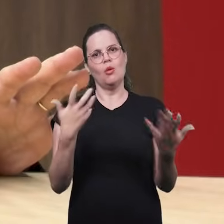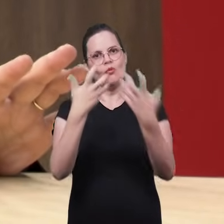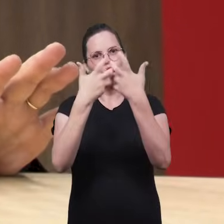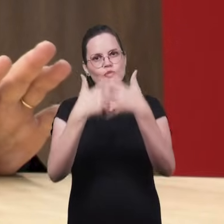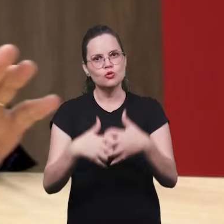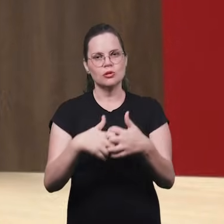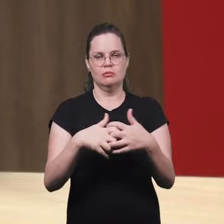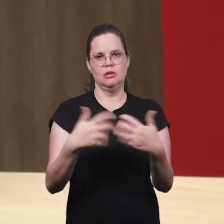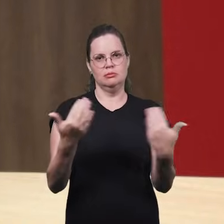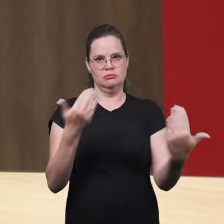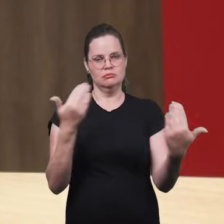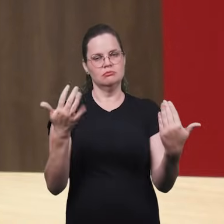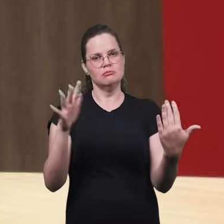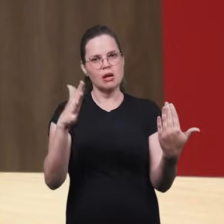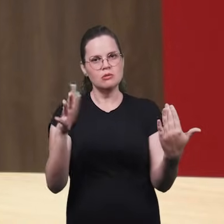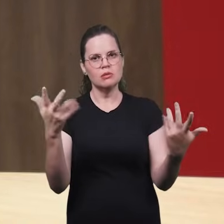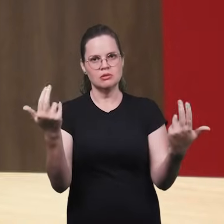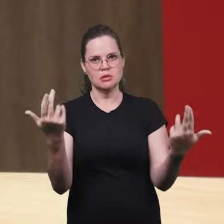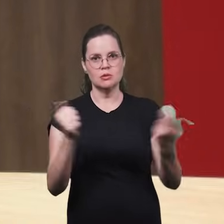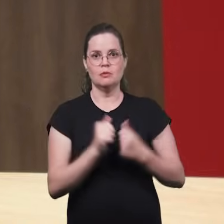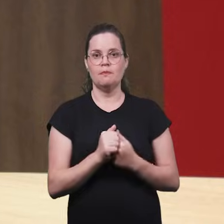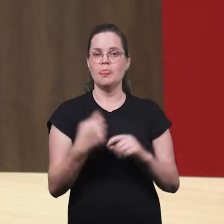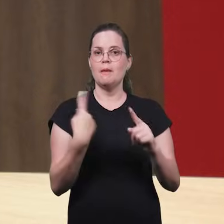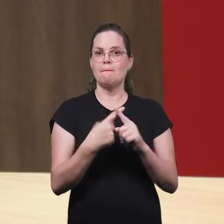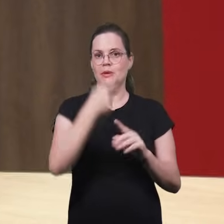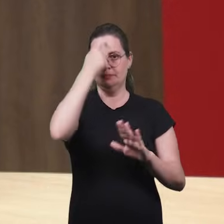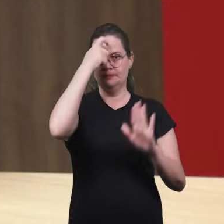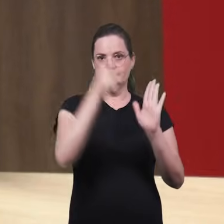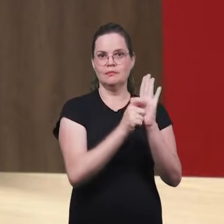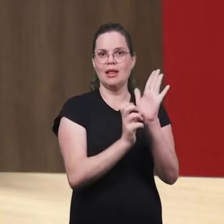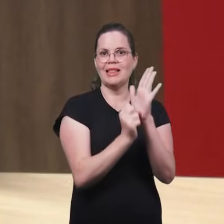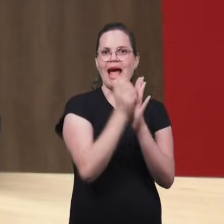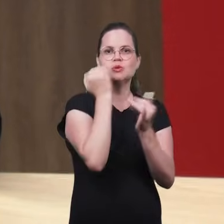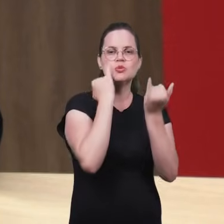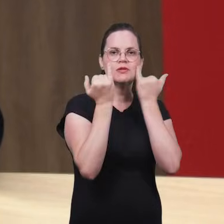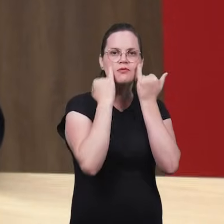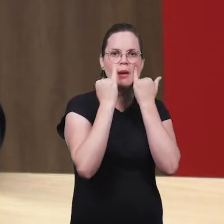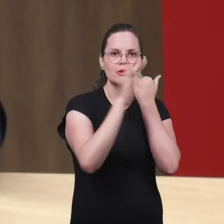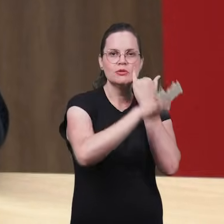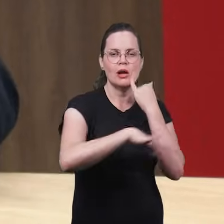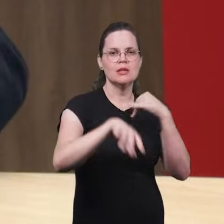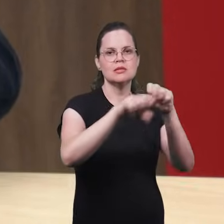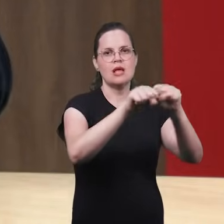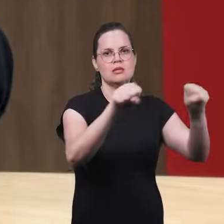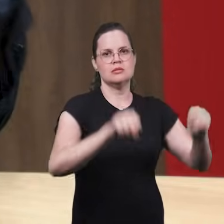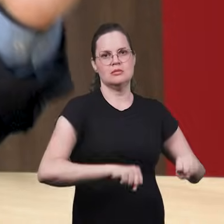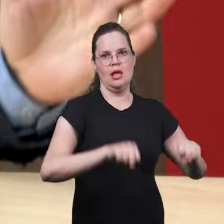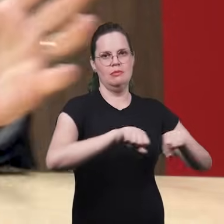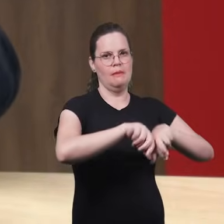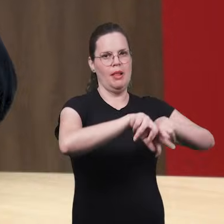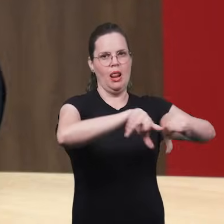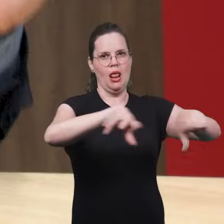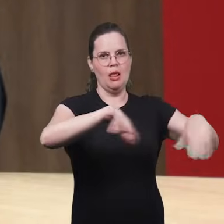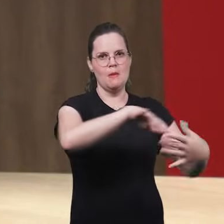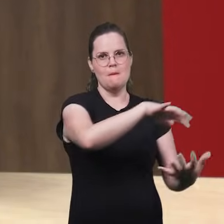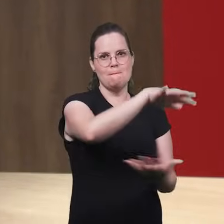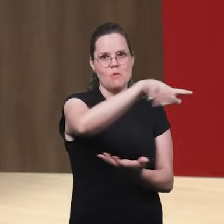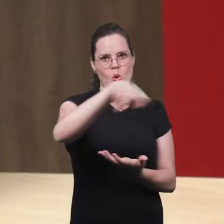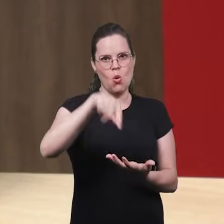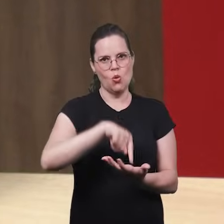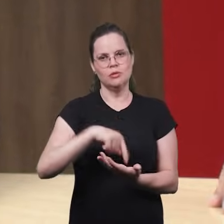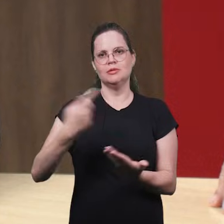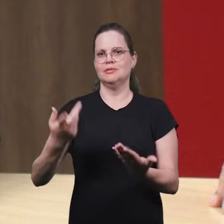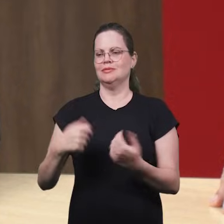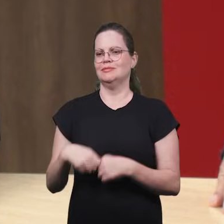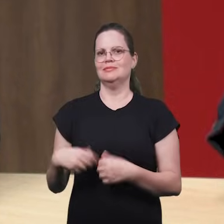mesma, tá? Da base de dados, só que no caso da inteligência artificial ela usa para isso tudo que existe circulando pela internet no